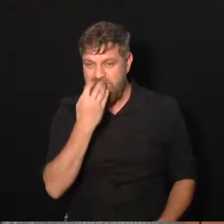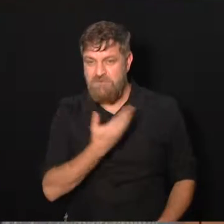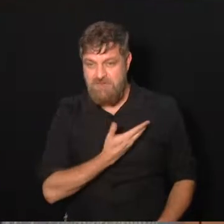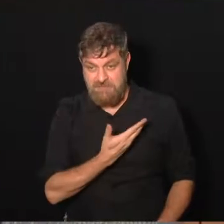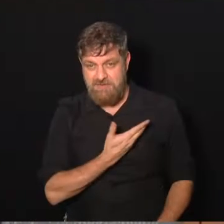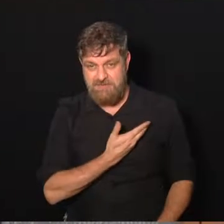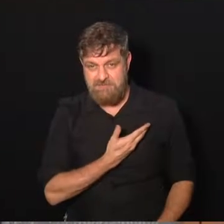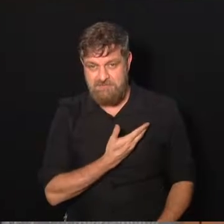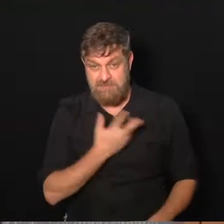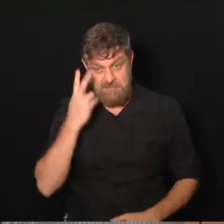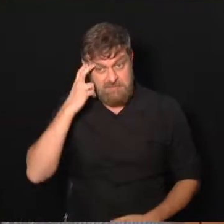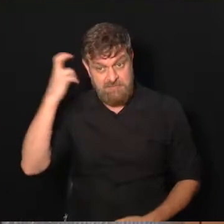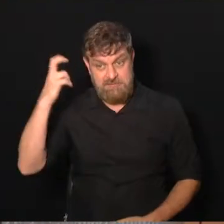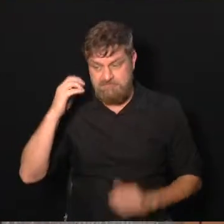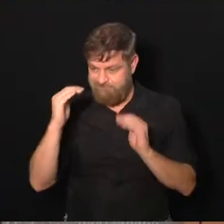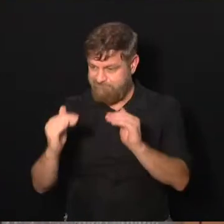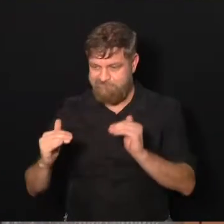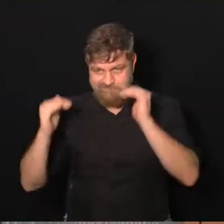inteligência incomum.